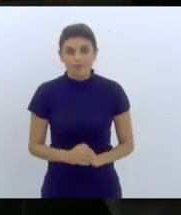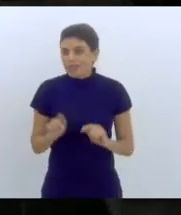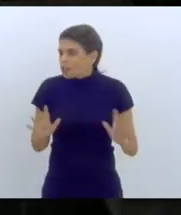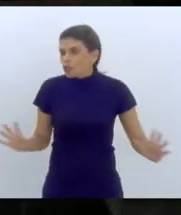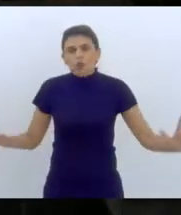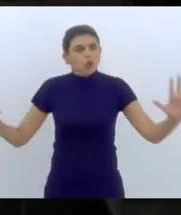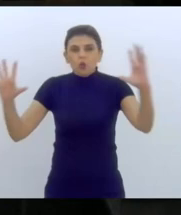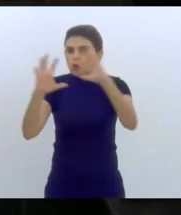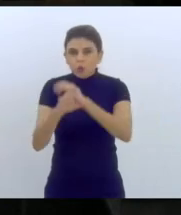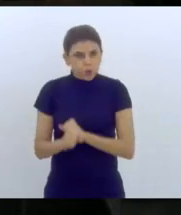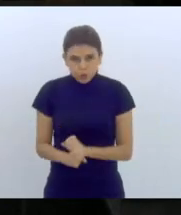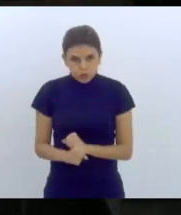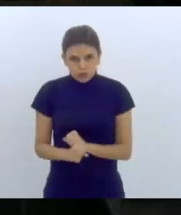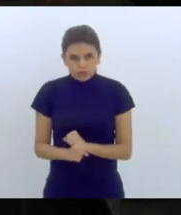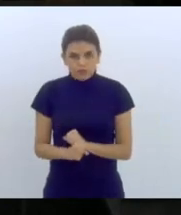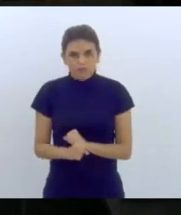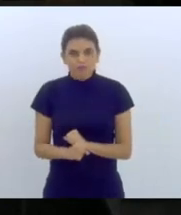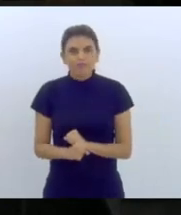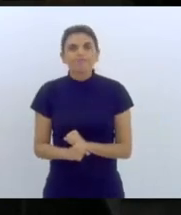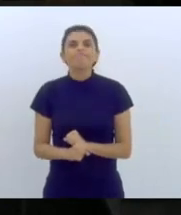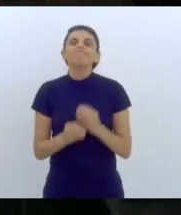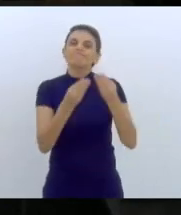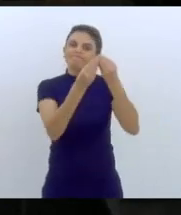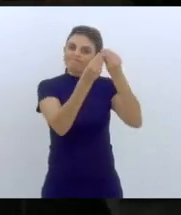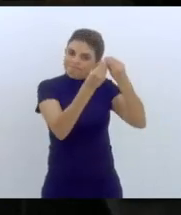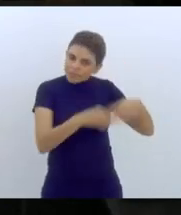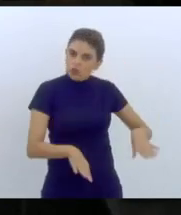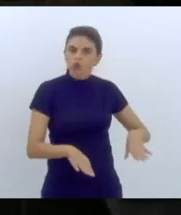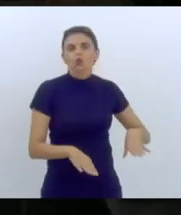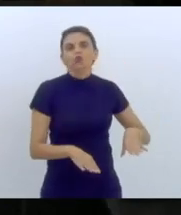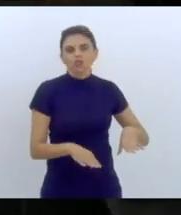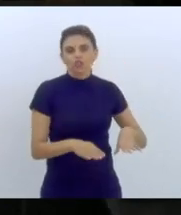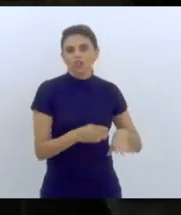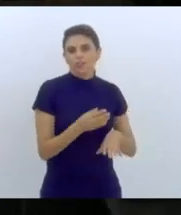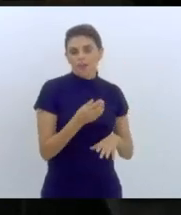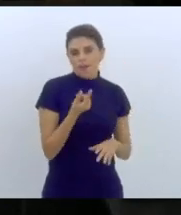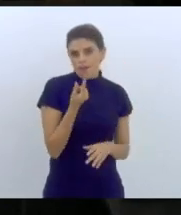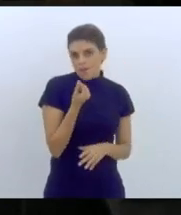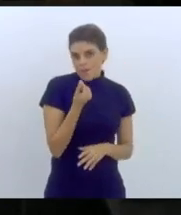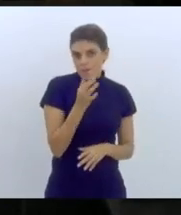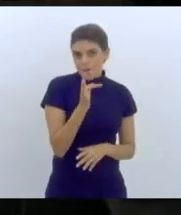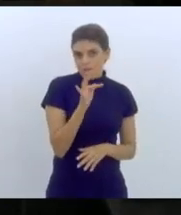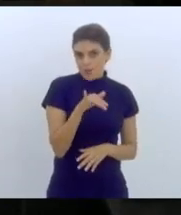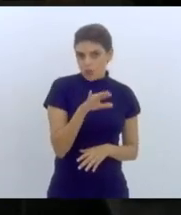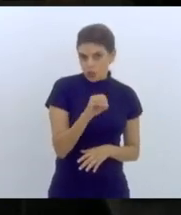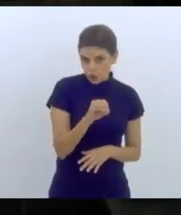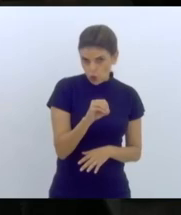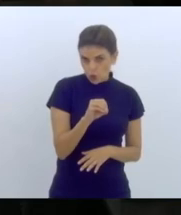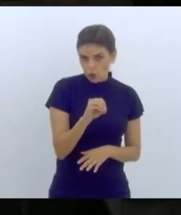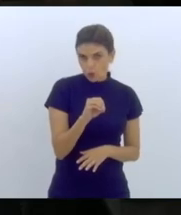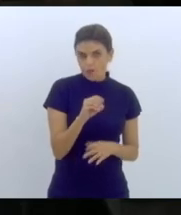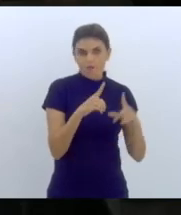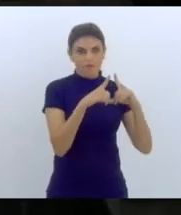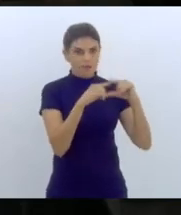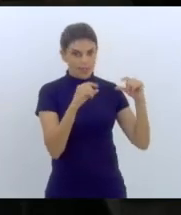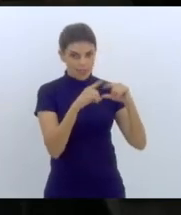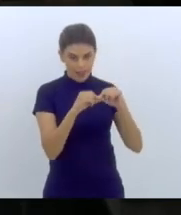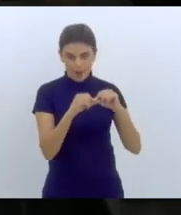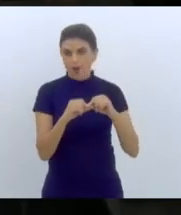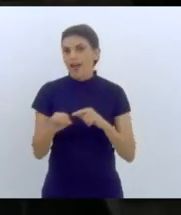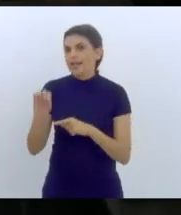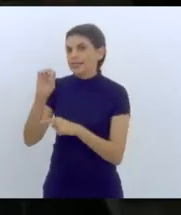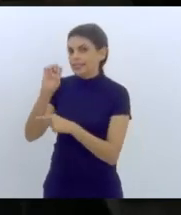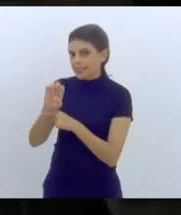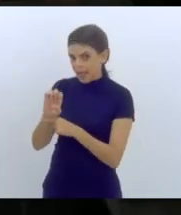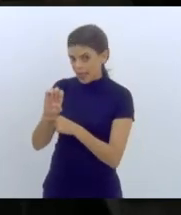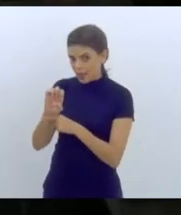tudo se lesa o fisco federal, se lesa o fisco estadual, se